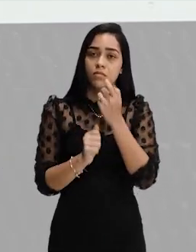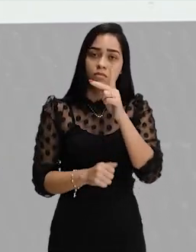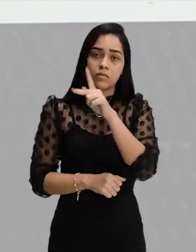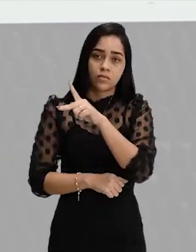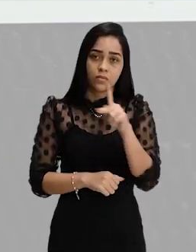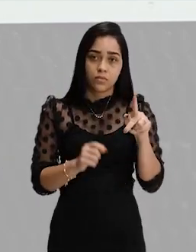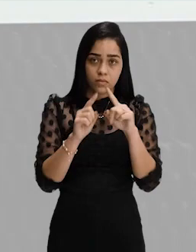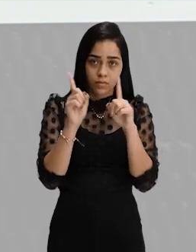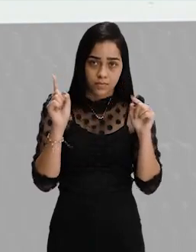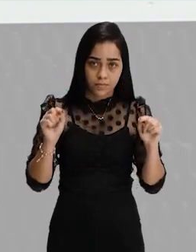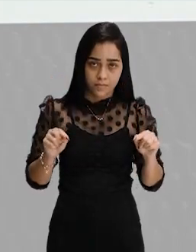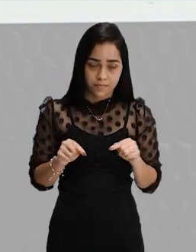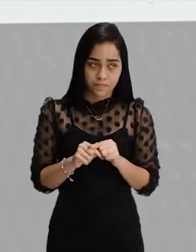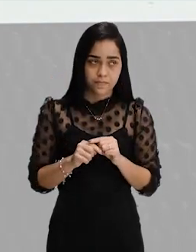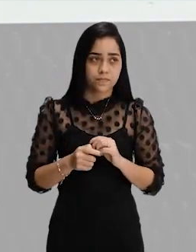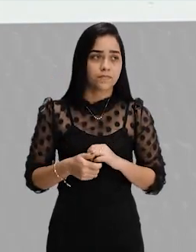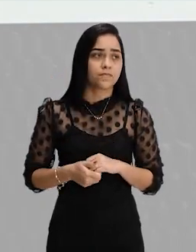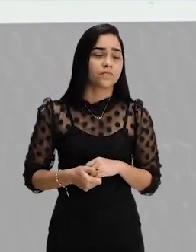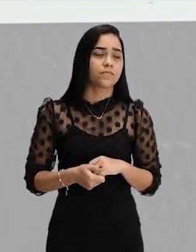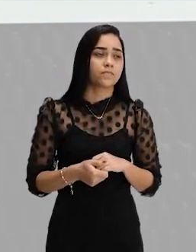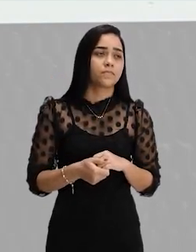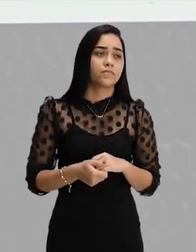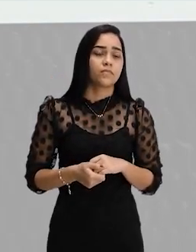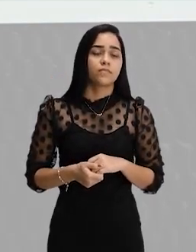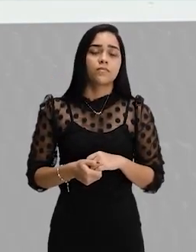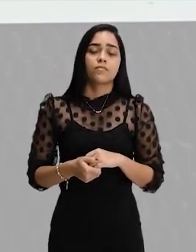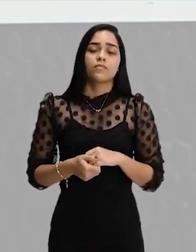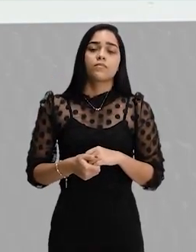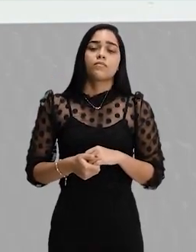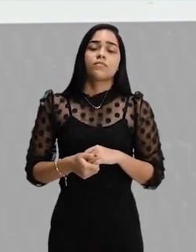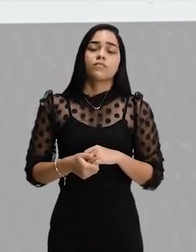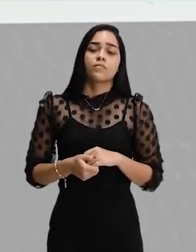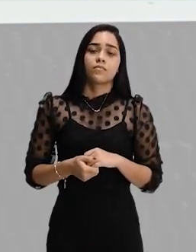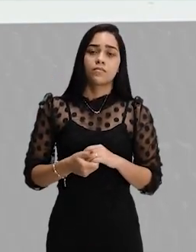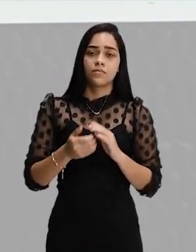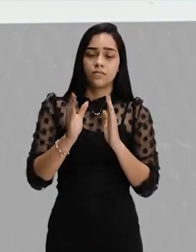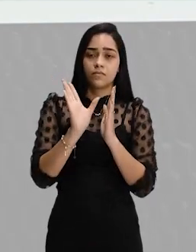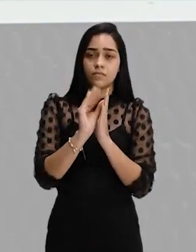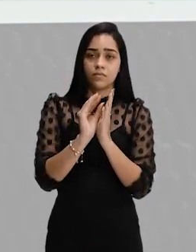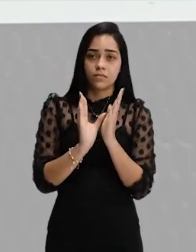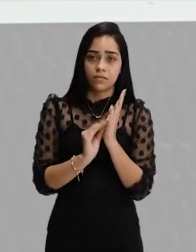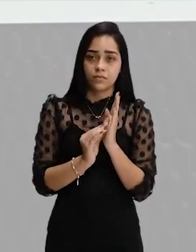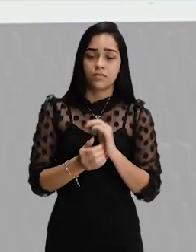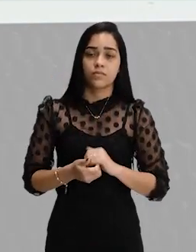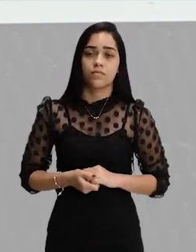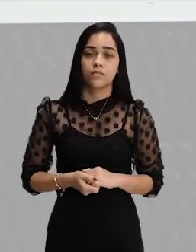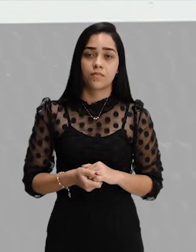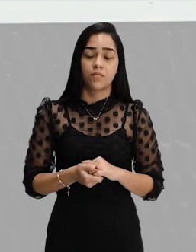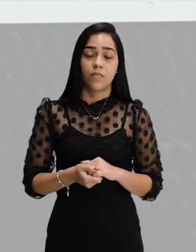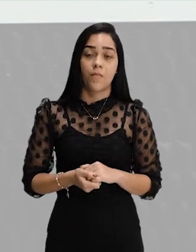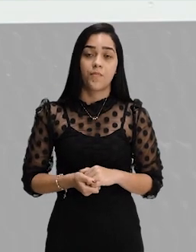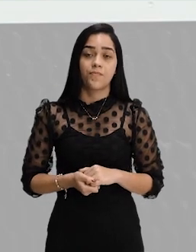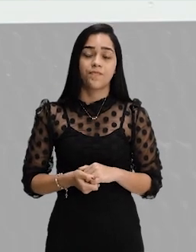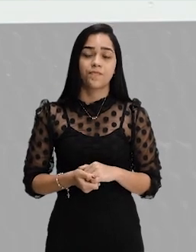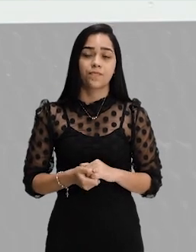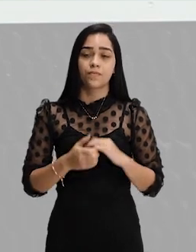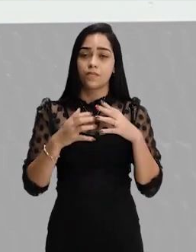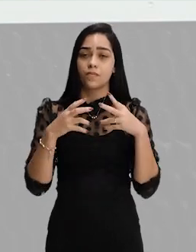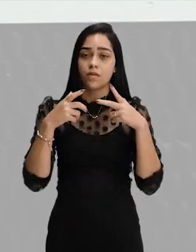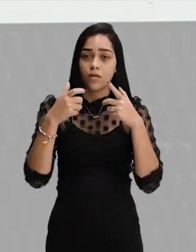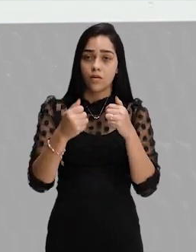sala. Beleza? Então vamos lá. Olha só, primeiro conceito, né? Então chamamos de inequação do primeiro grau